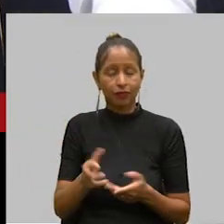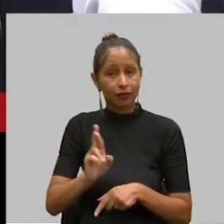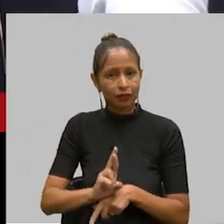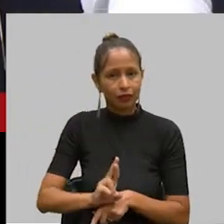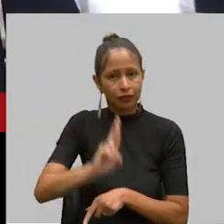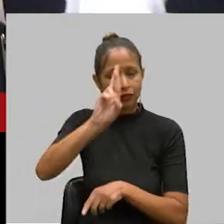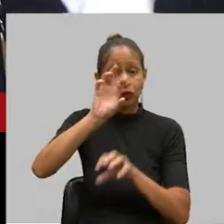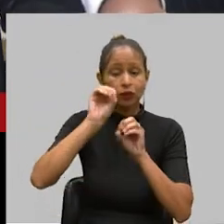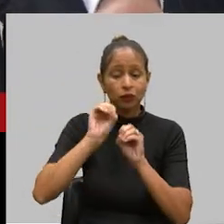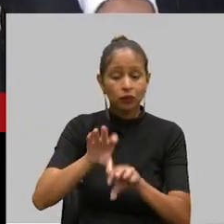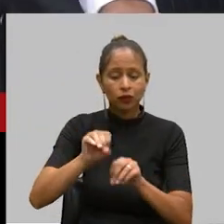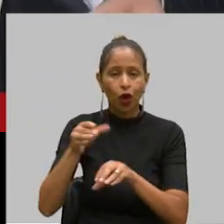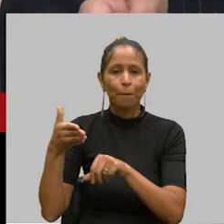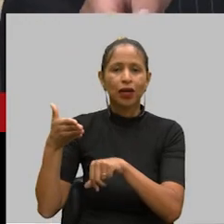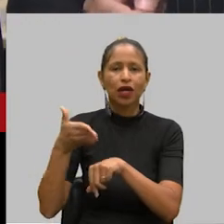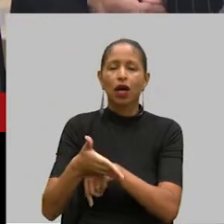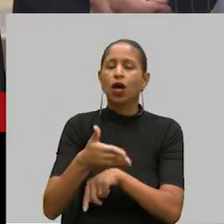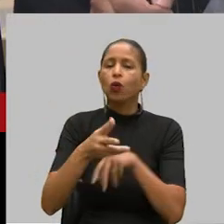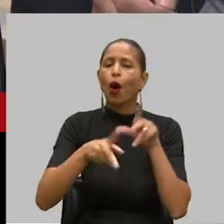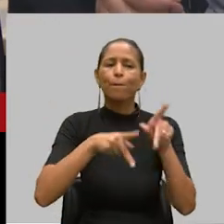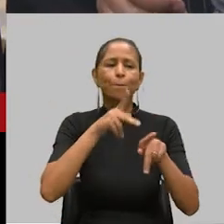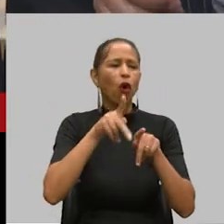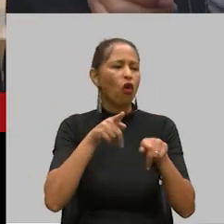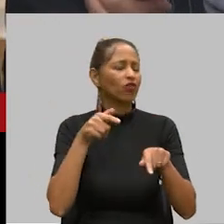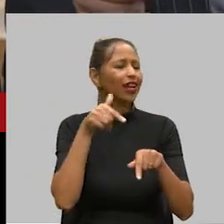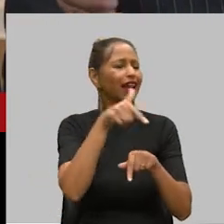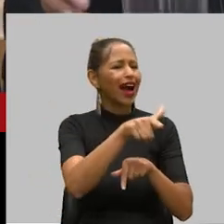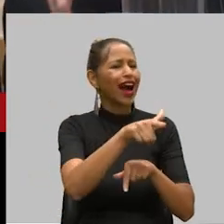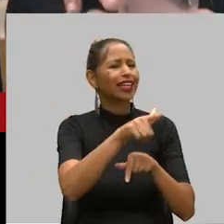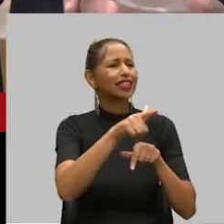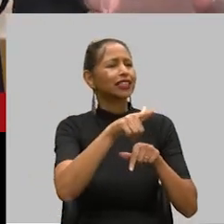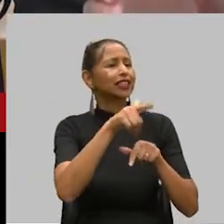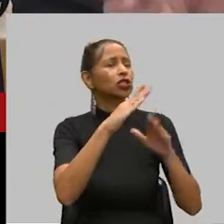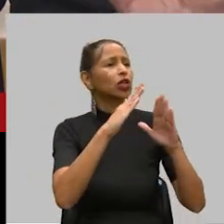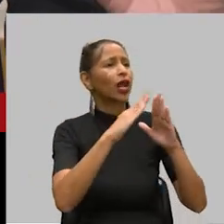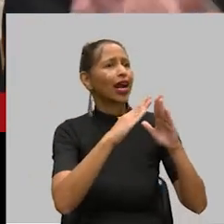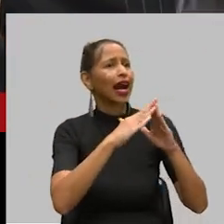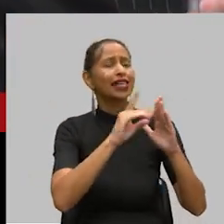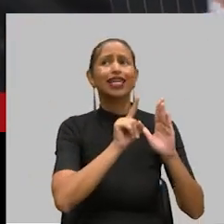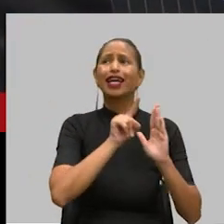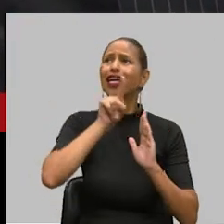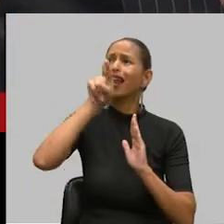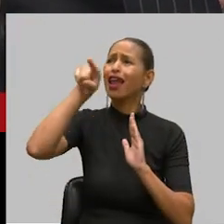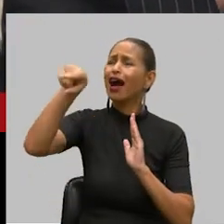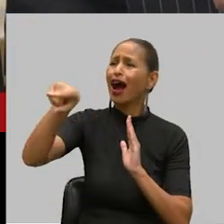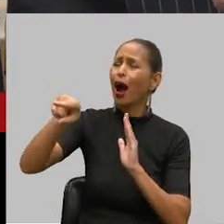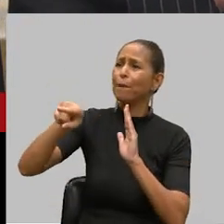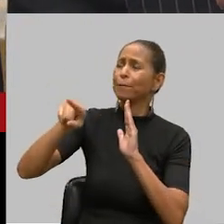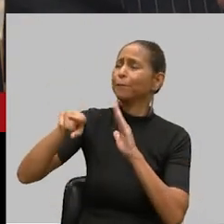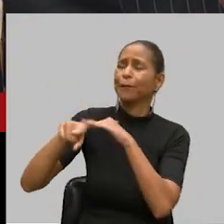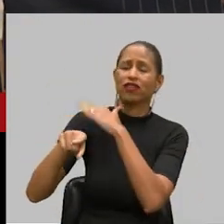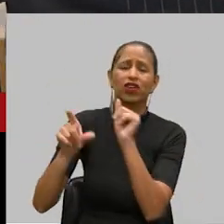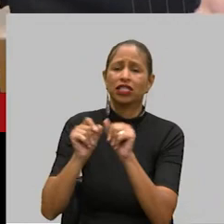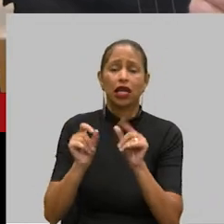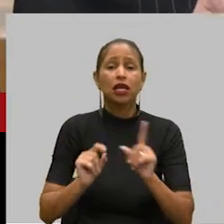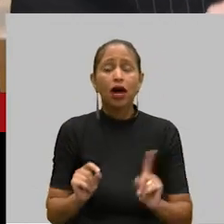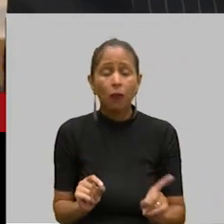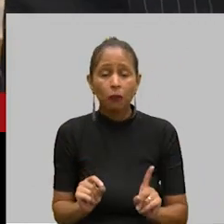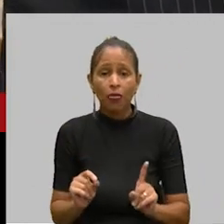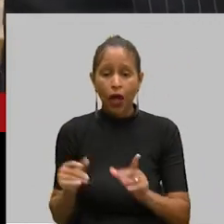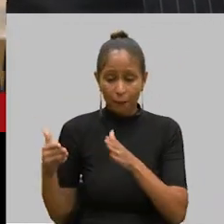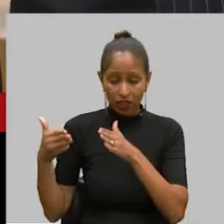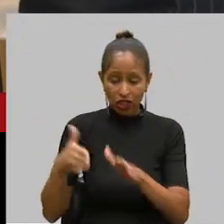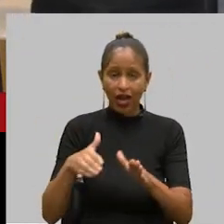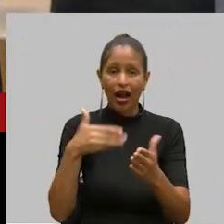que precisa chegar não é o povo que precisa sair dos seus territórios dos seus locais de trabalho de de moradia para chegar a